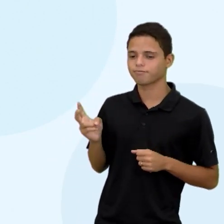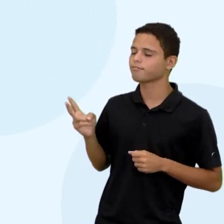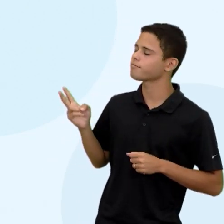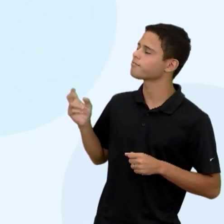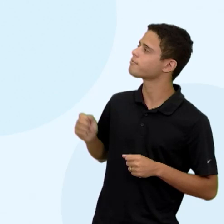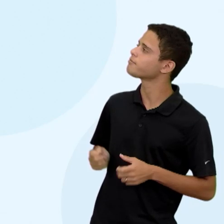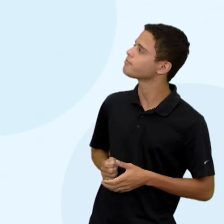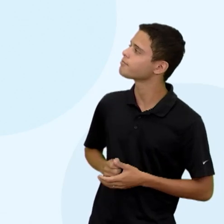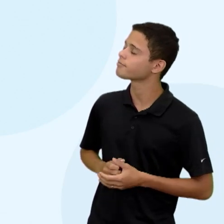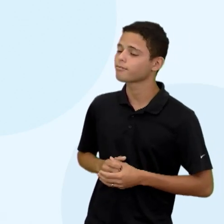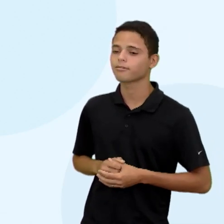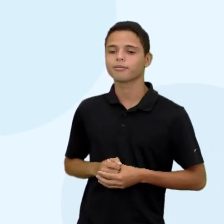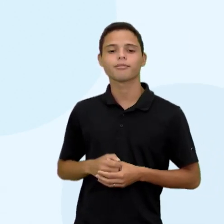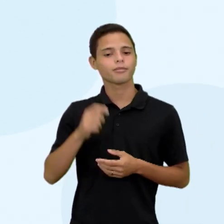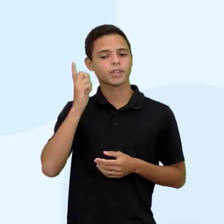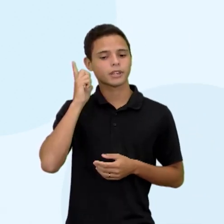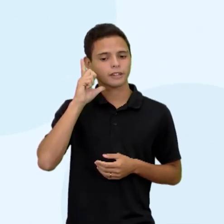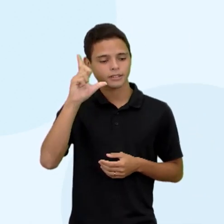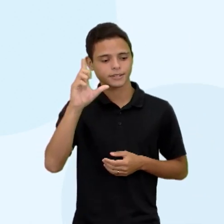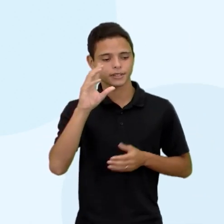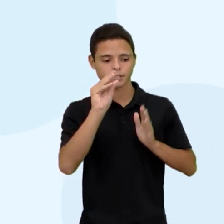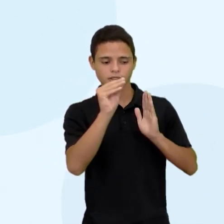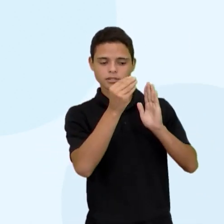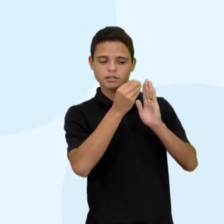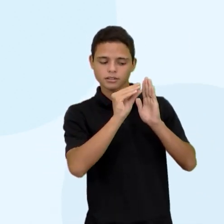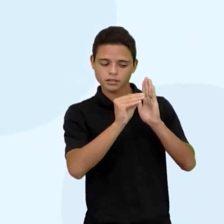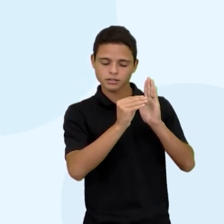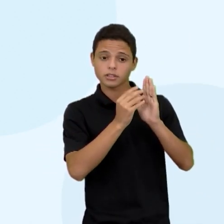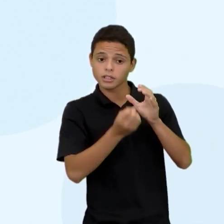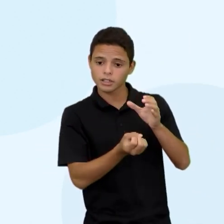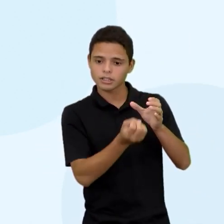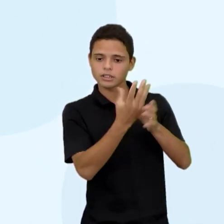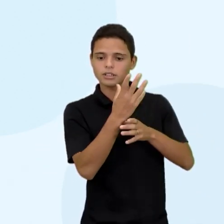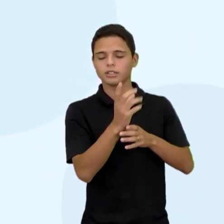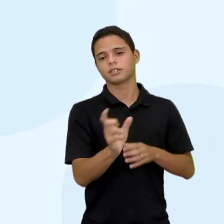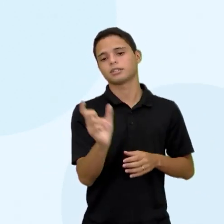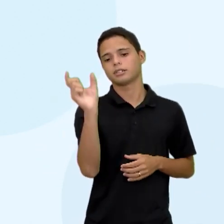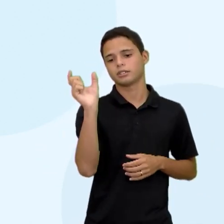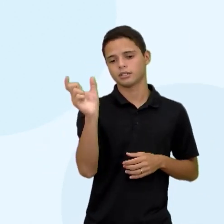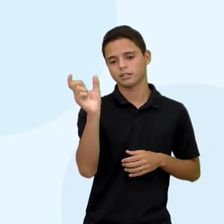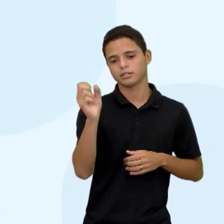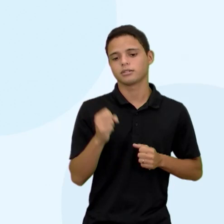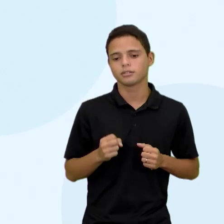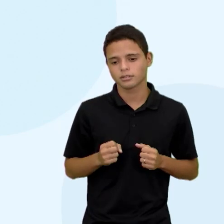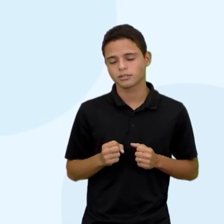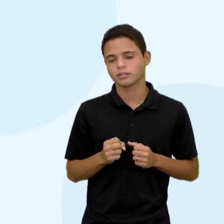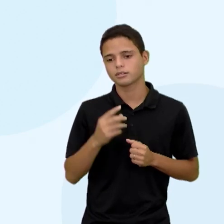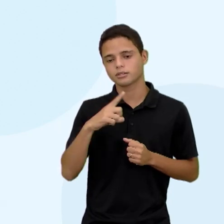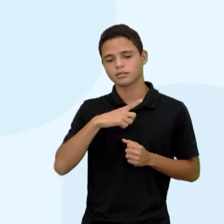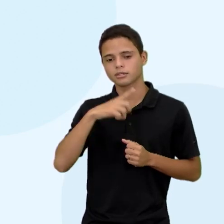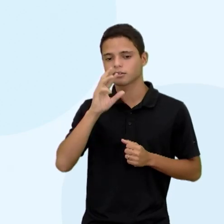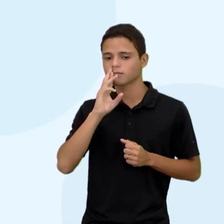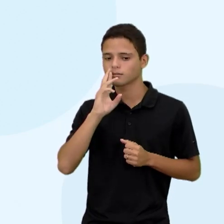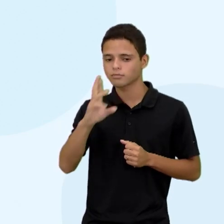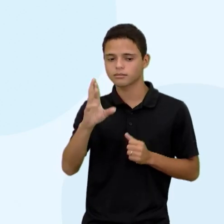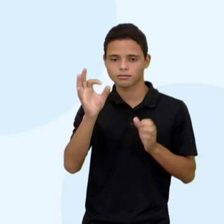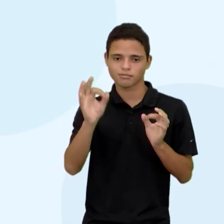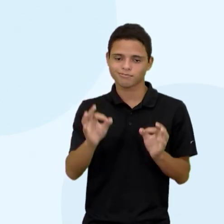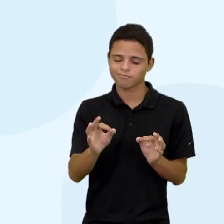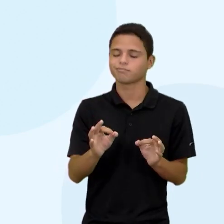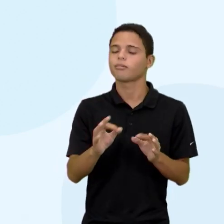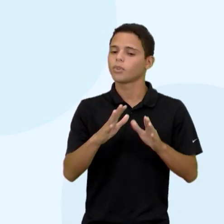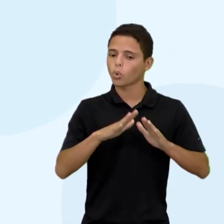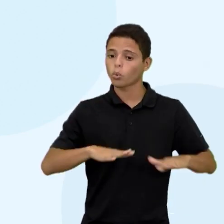as sílabas, e formar as palavras e dar a resposta que eu precisava. Todos eles não falam de maneira